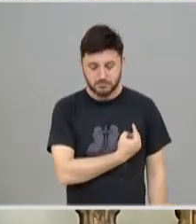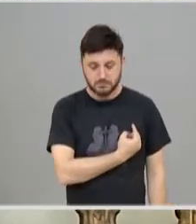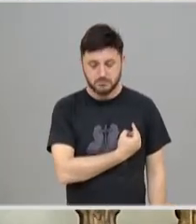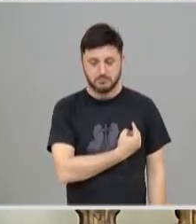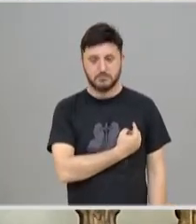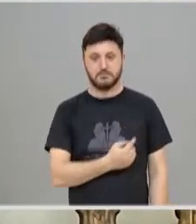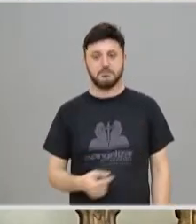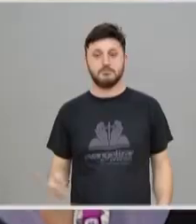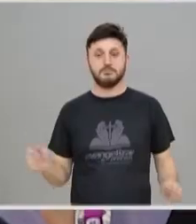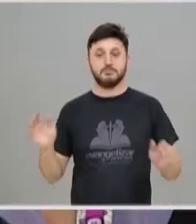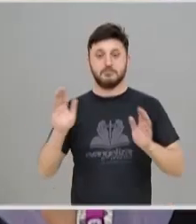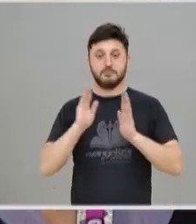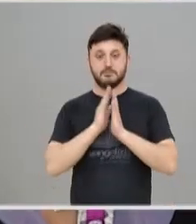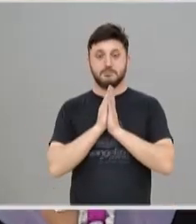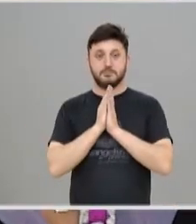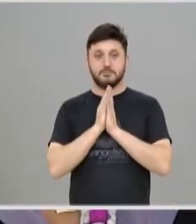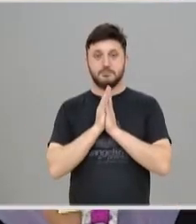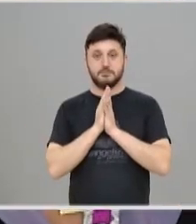Senhor.